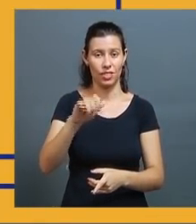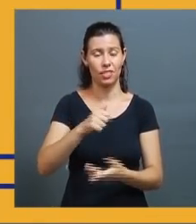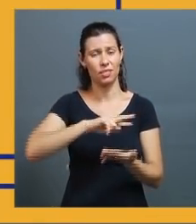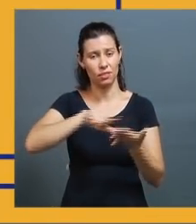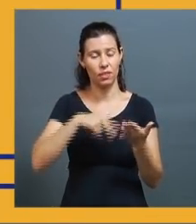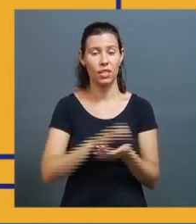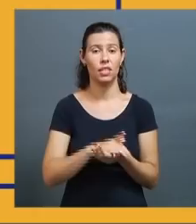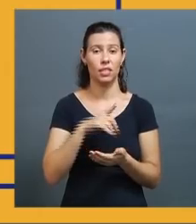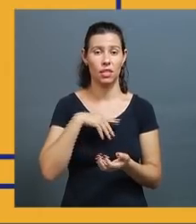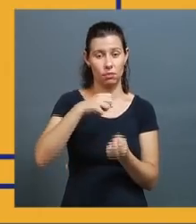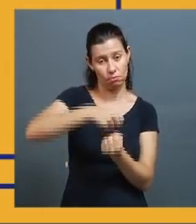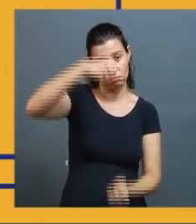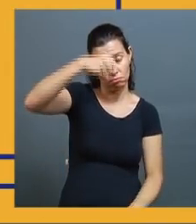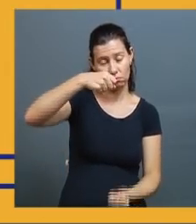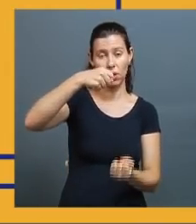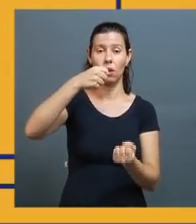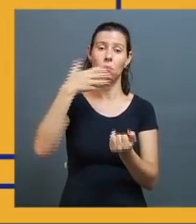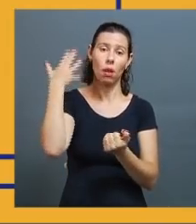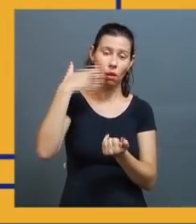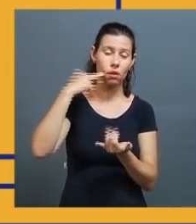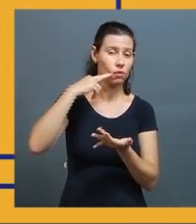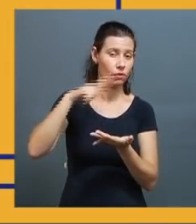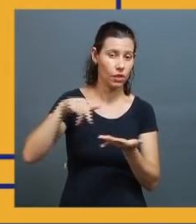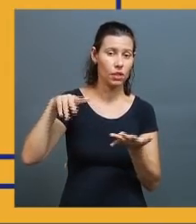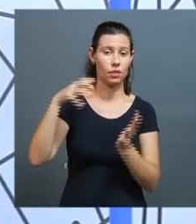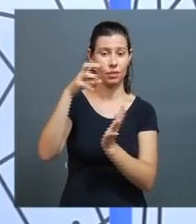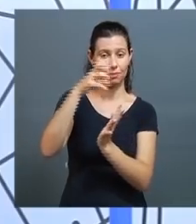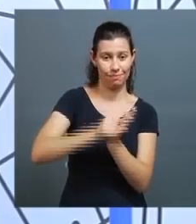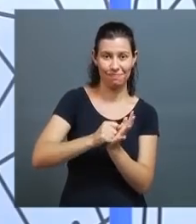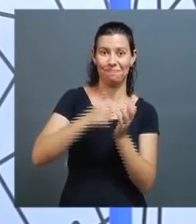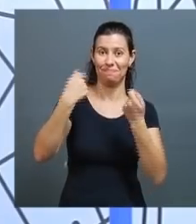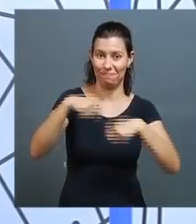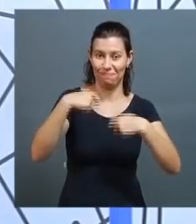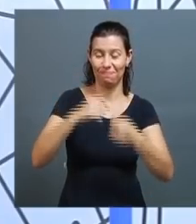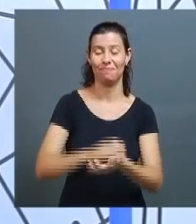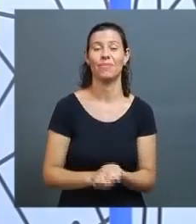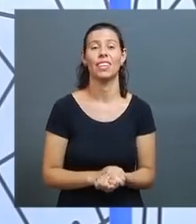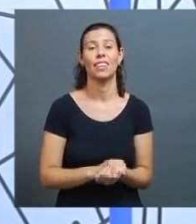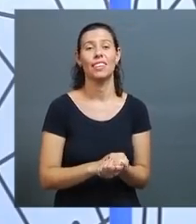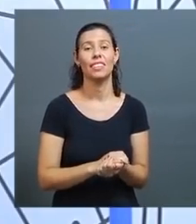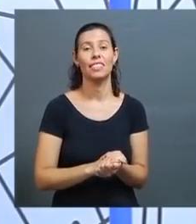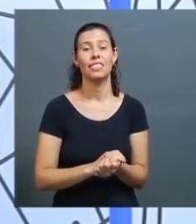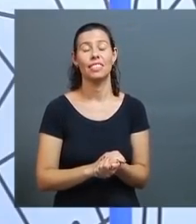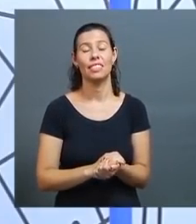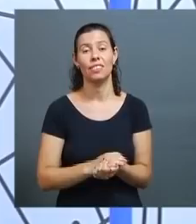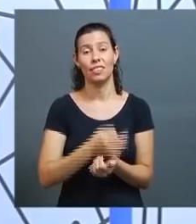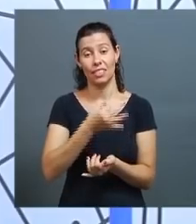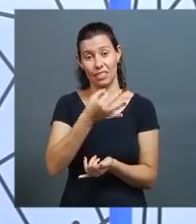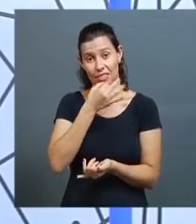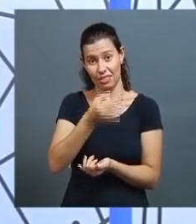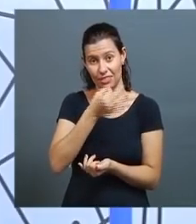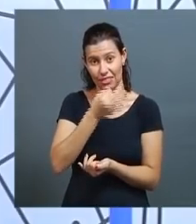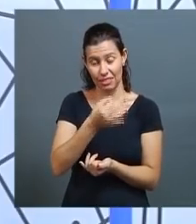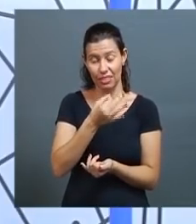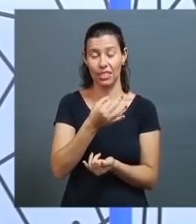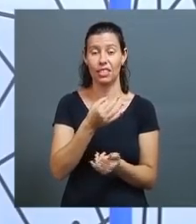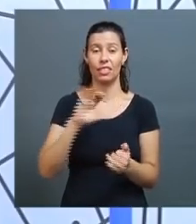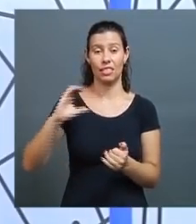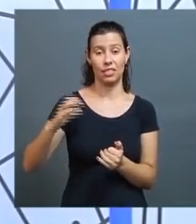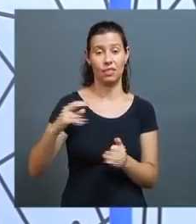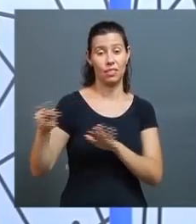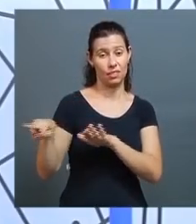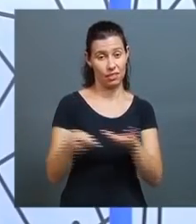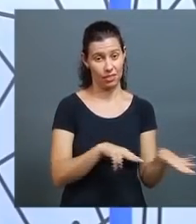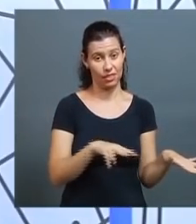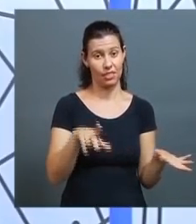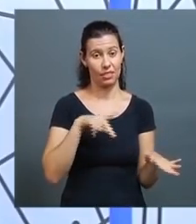palestras. É preciso fazer a inscrição para participar. Essas são as sugestões de atividades científicas que acontecem na UFO nesta